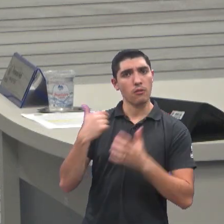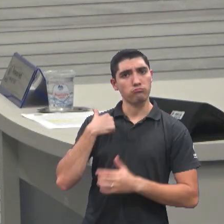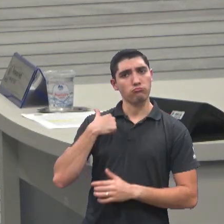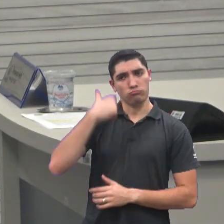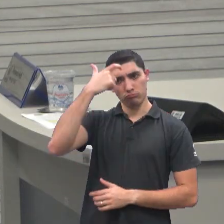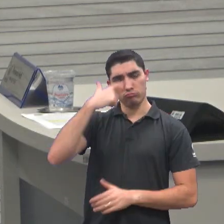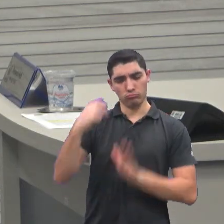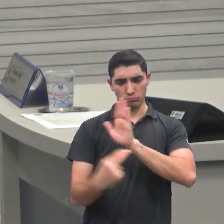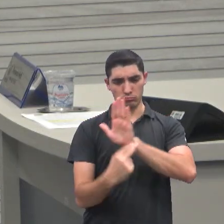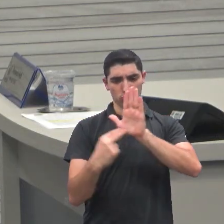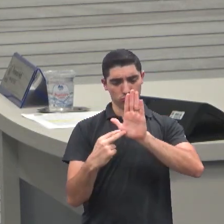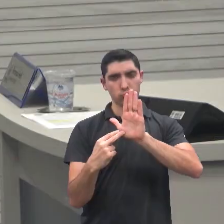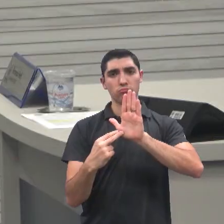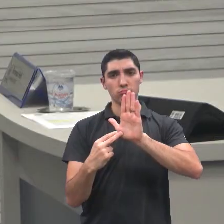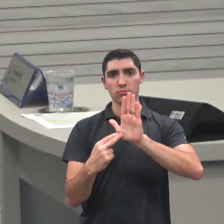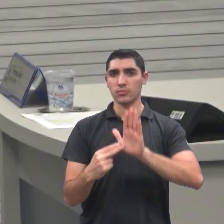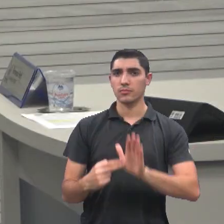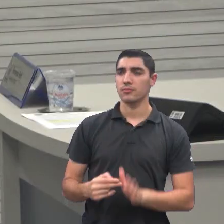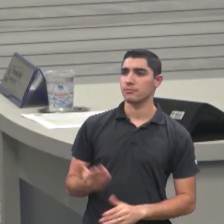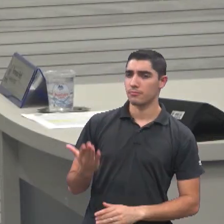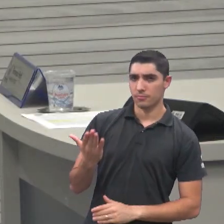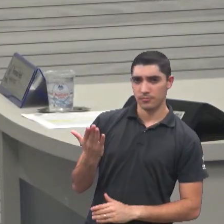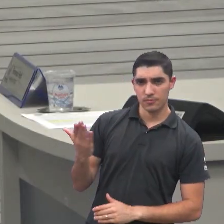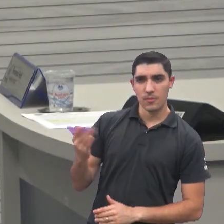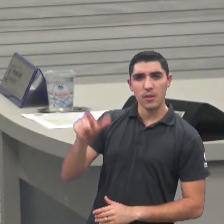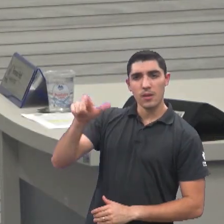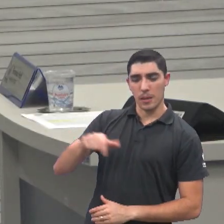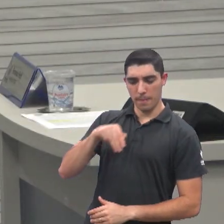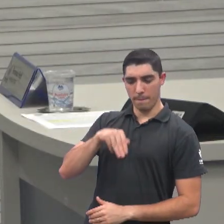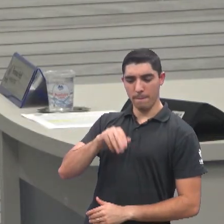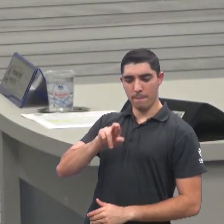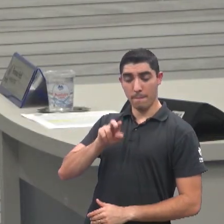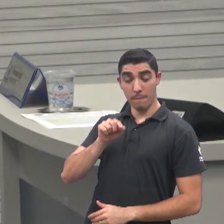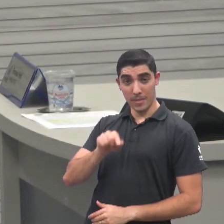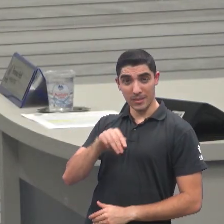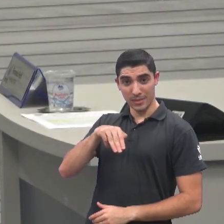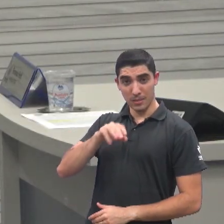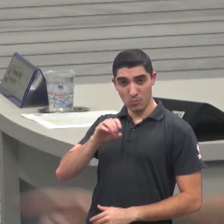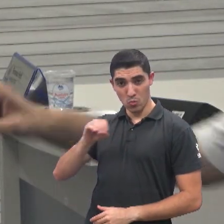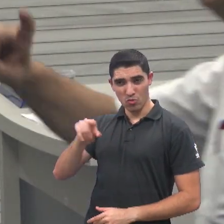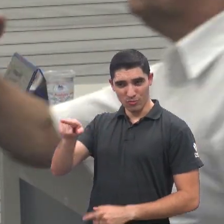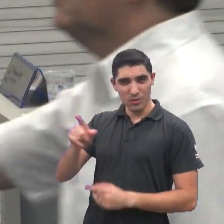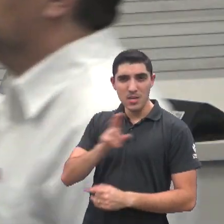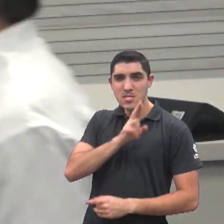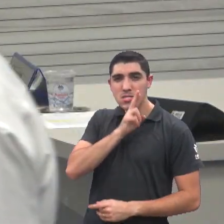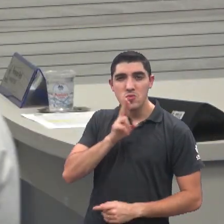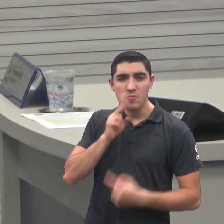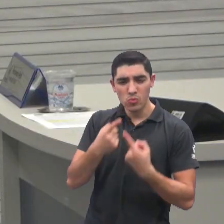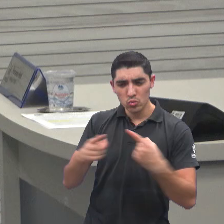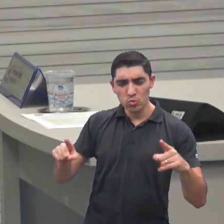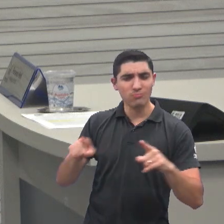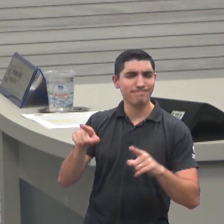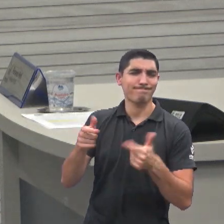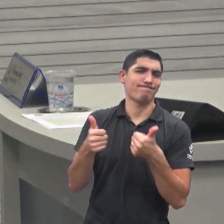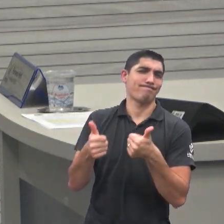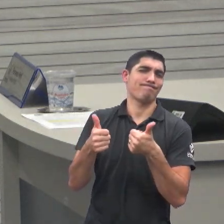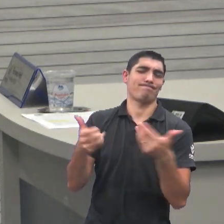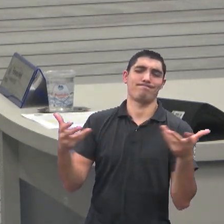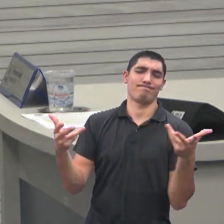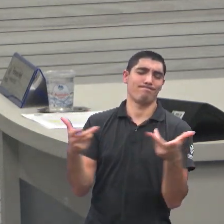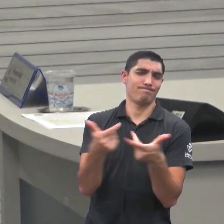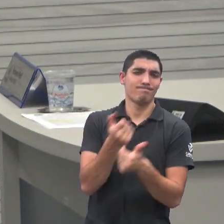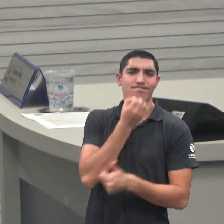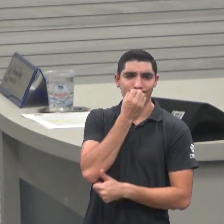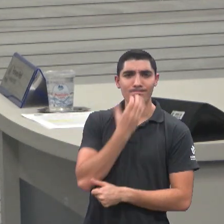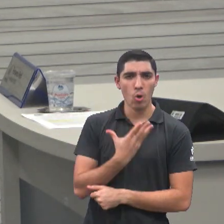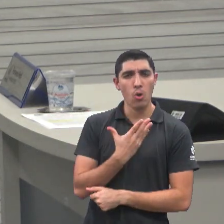desse projeto. Acho que o pessoal, o Mr. Mu, faz de fato a diferença, faz um trabalho que merece ser destacado.